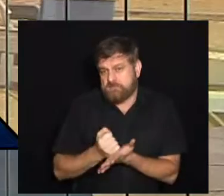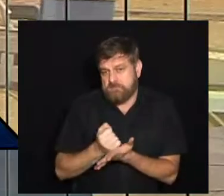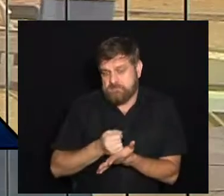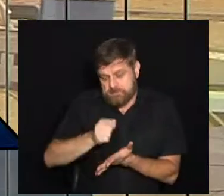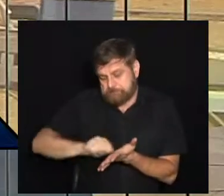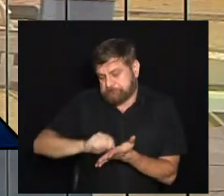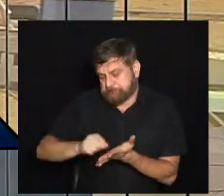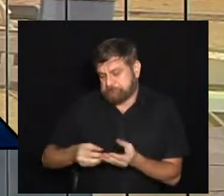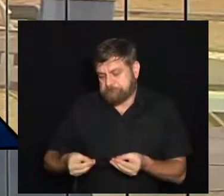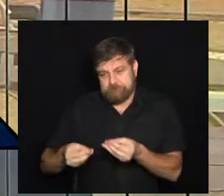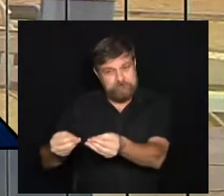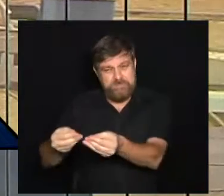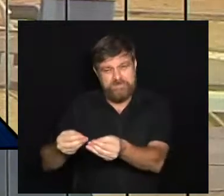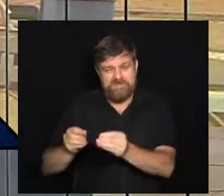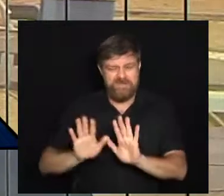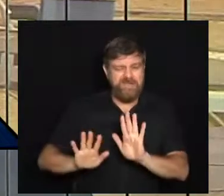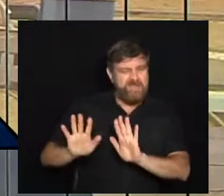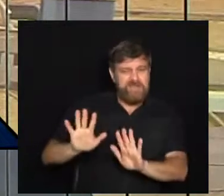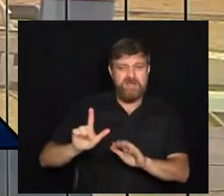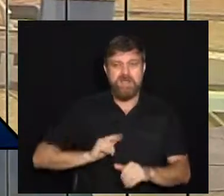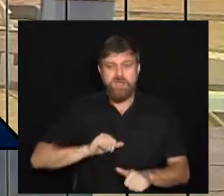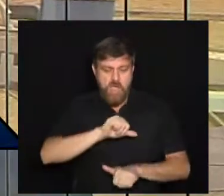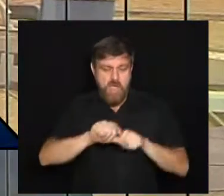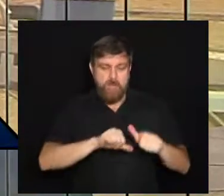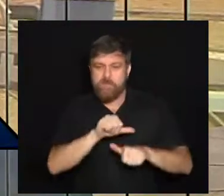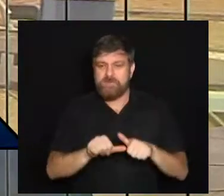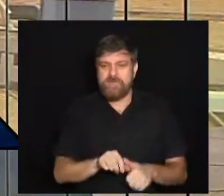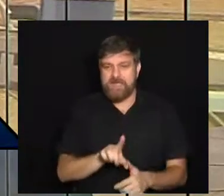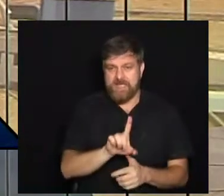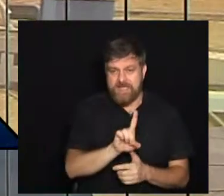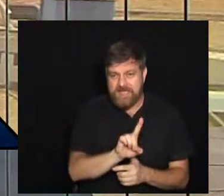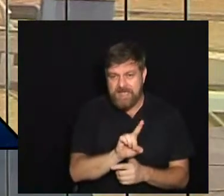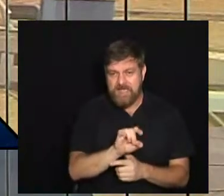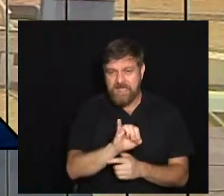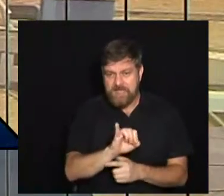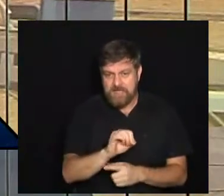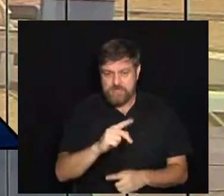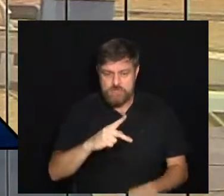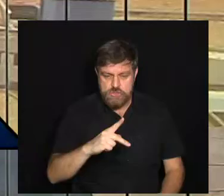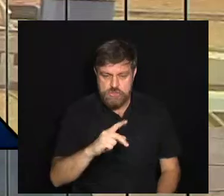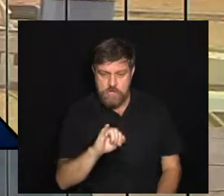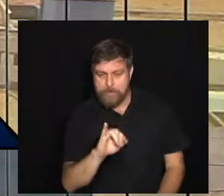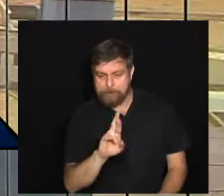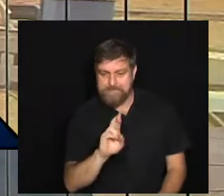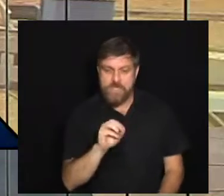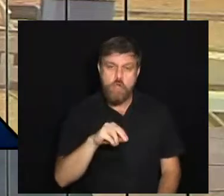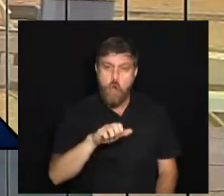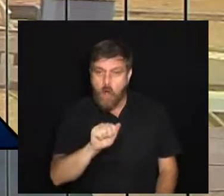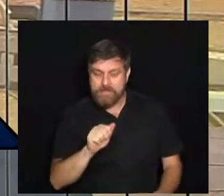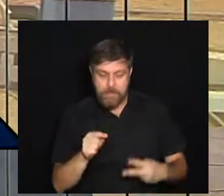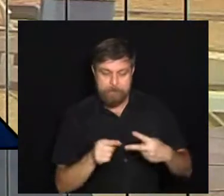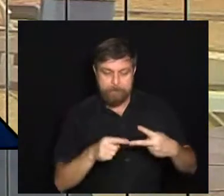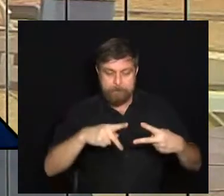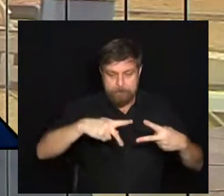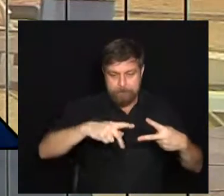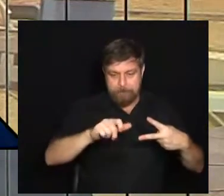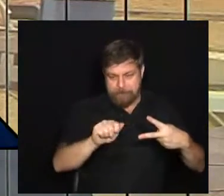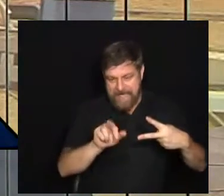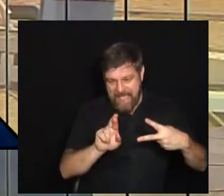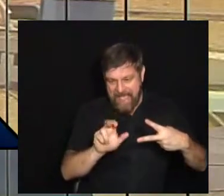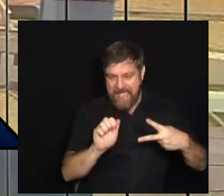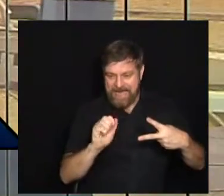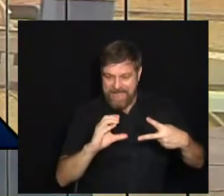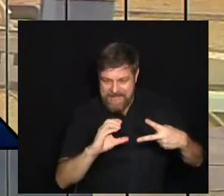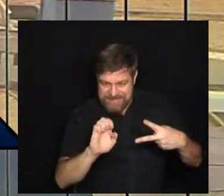ibuprofeno para paciente que teve sintomáticos respiratórios vou prescrever dipirona e paracetamol que são tão bons quanto né para controlar a febre controlador e que não tem nenhum